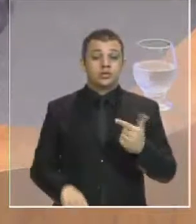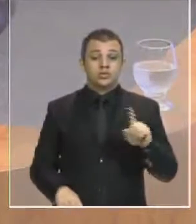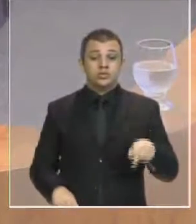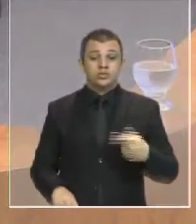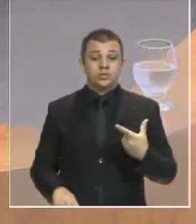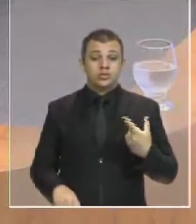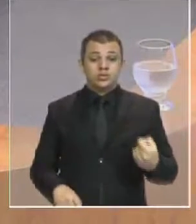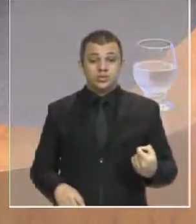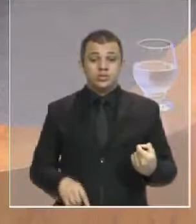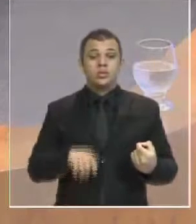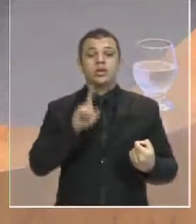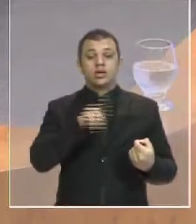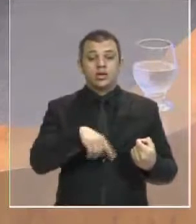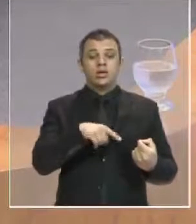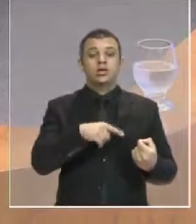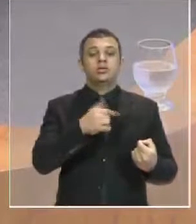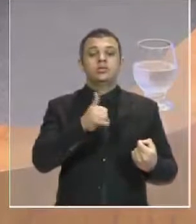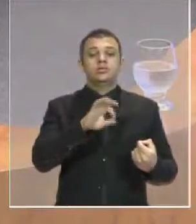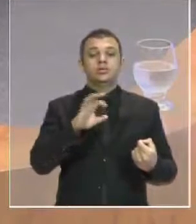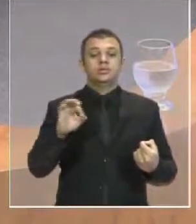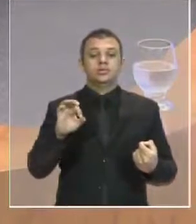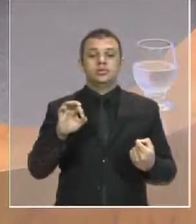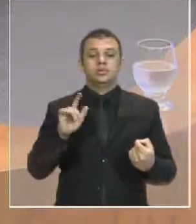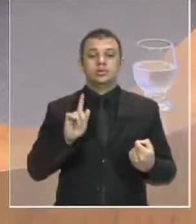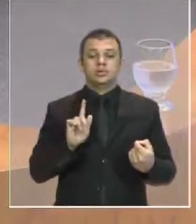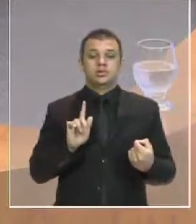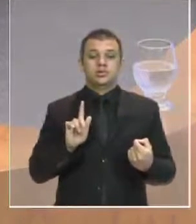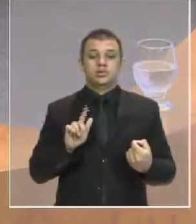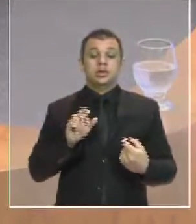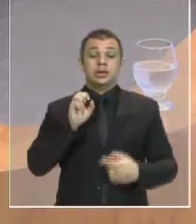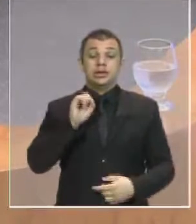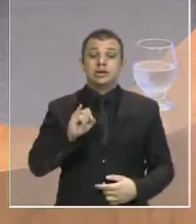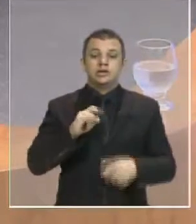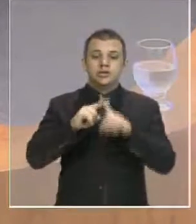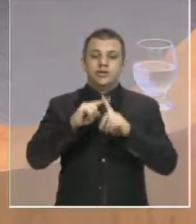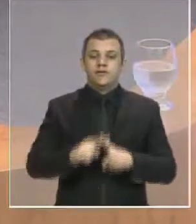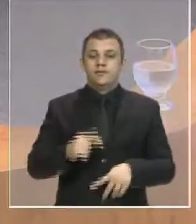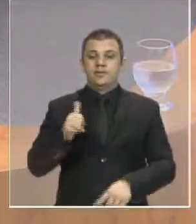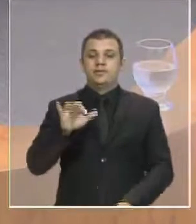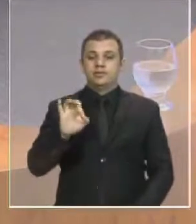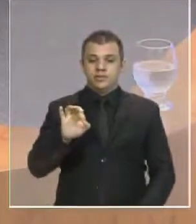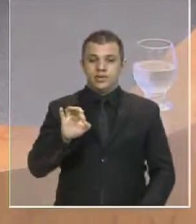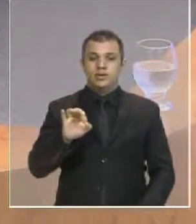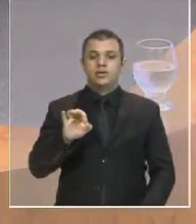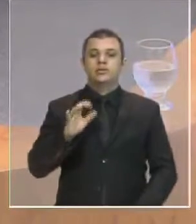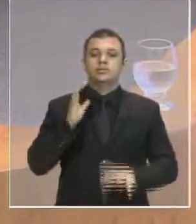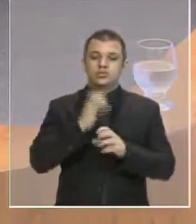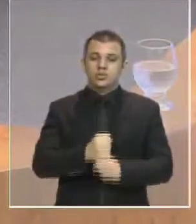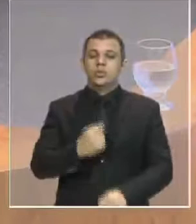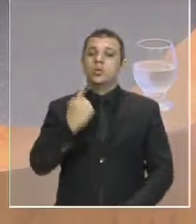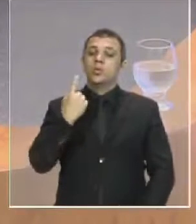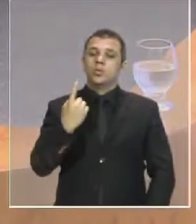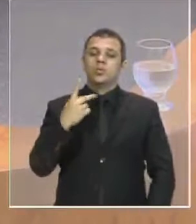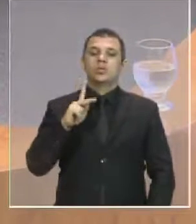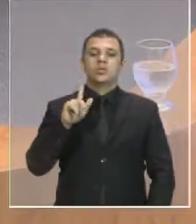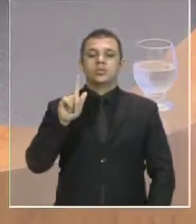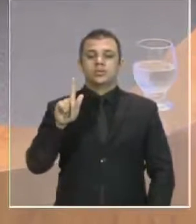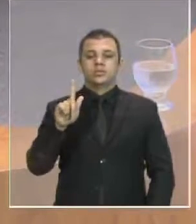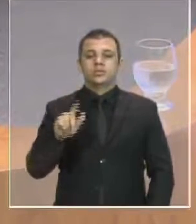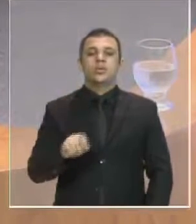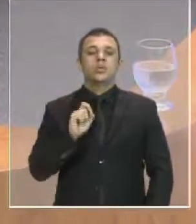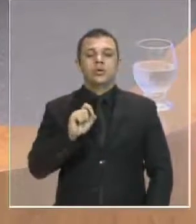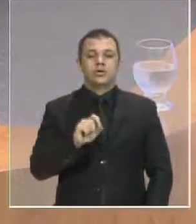multiplicar por 10, você vai ter 1 quilo. 100 gramas vezes 10, 1.000 gramas, que corresponde a 1